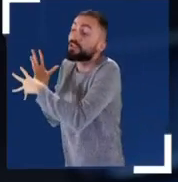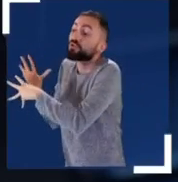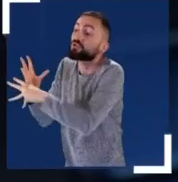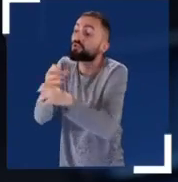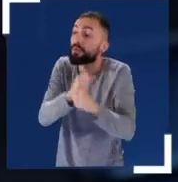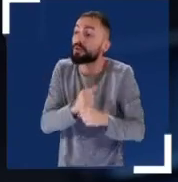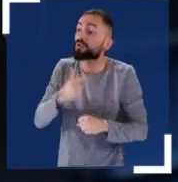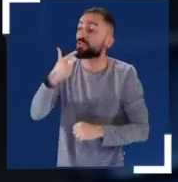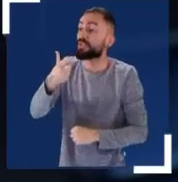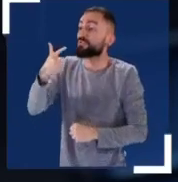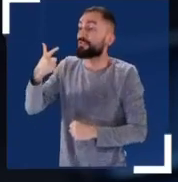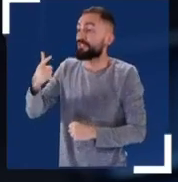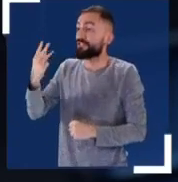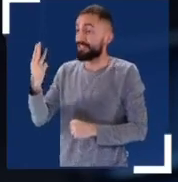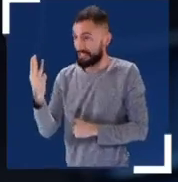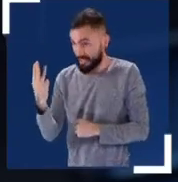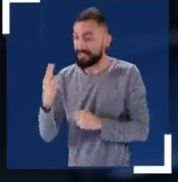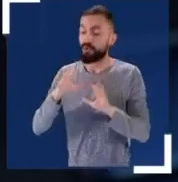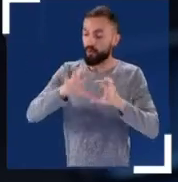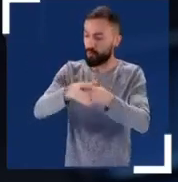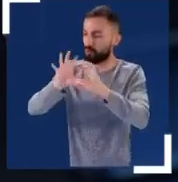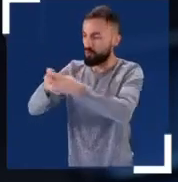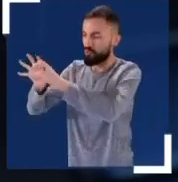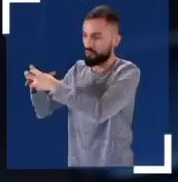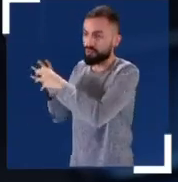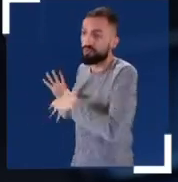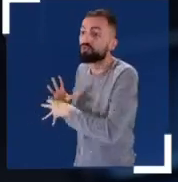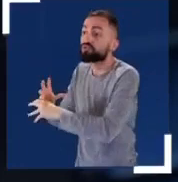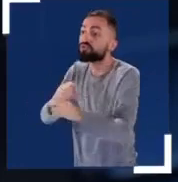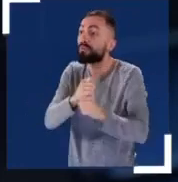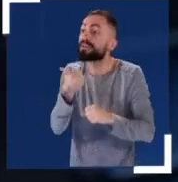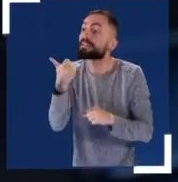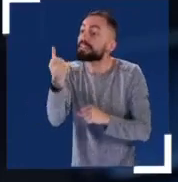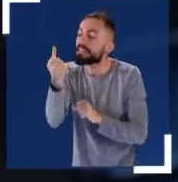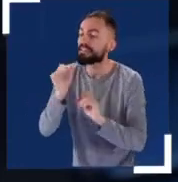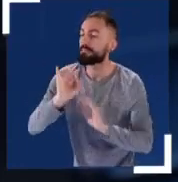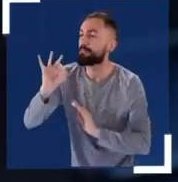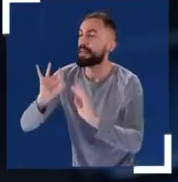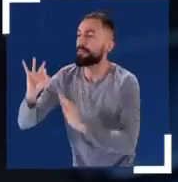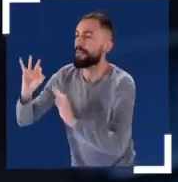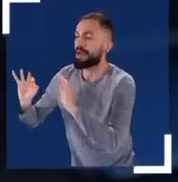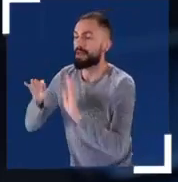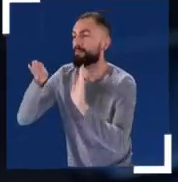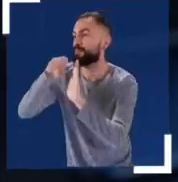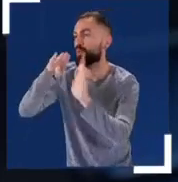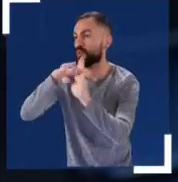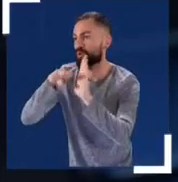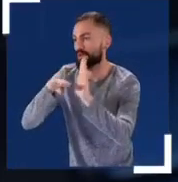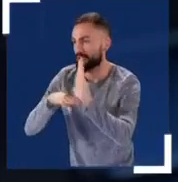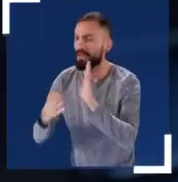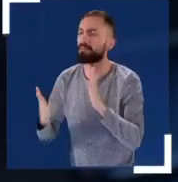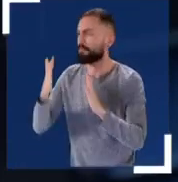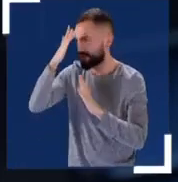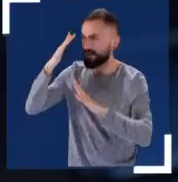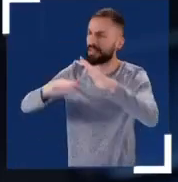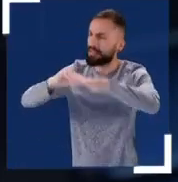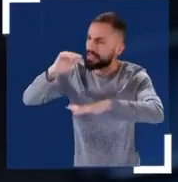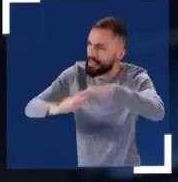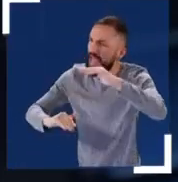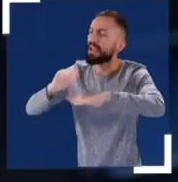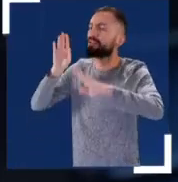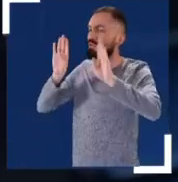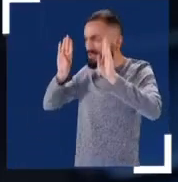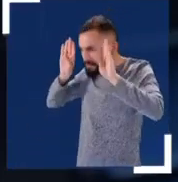para, em 16 grupos de trabalho, elaborarem o nosso programa de governo. Técnicos, especialistas, pessoas